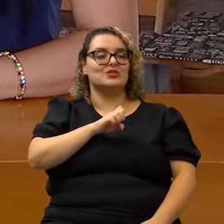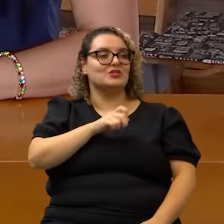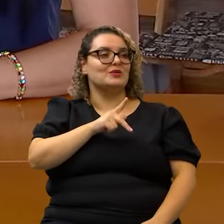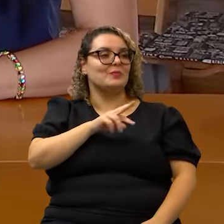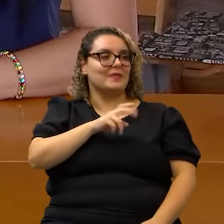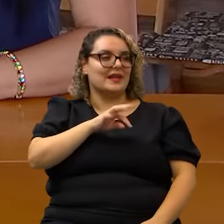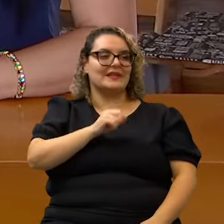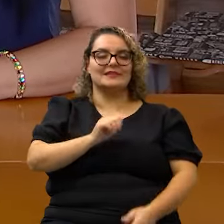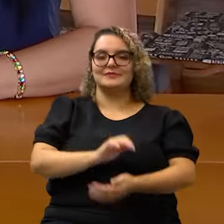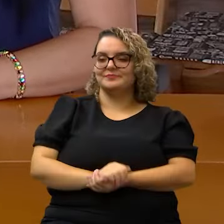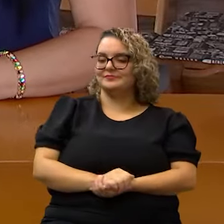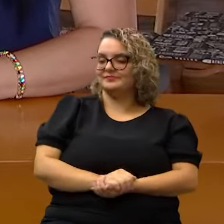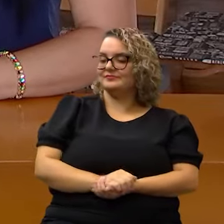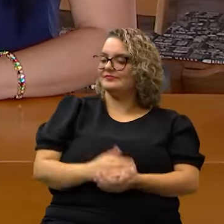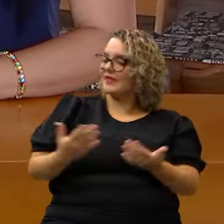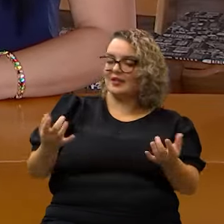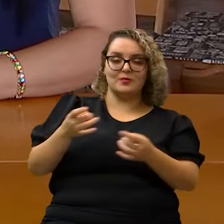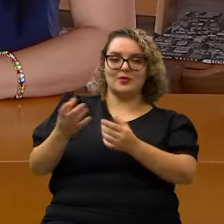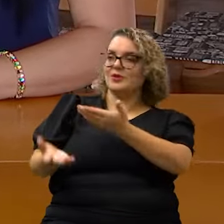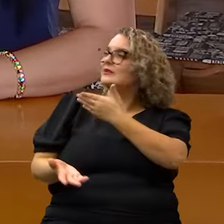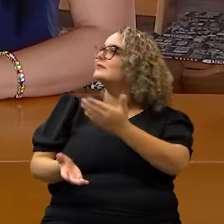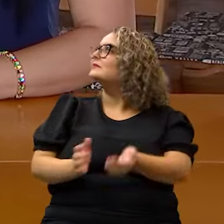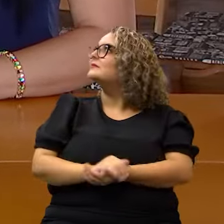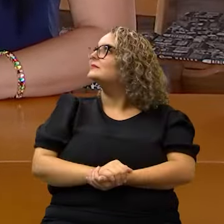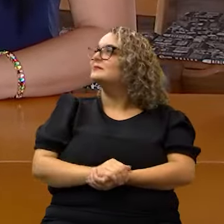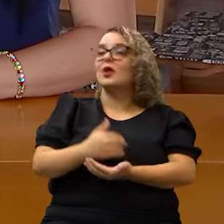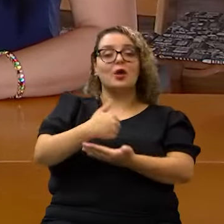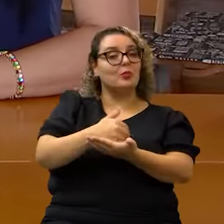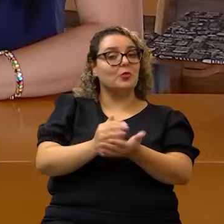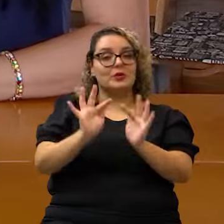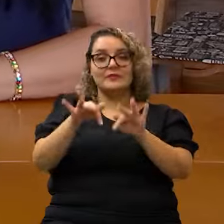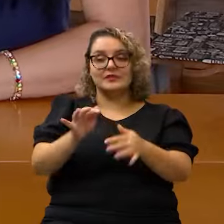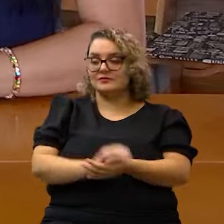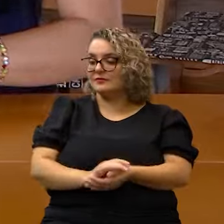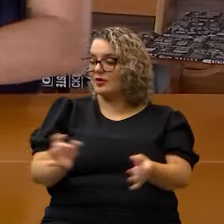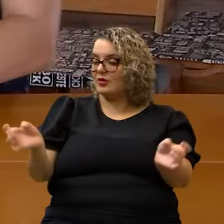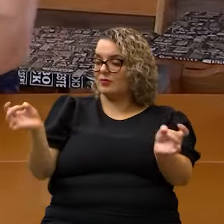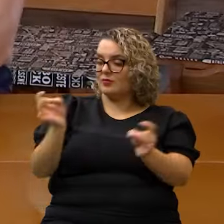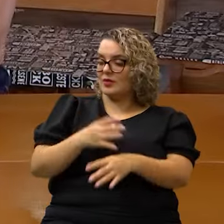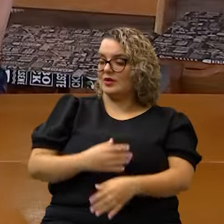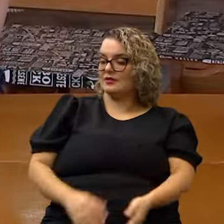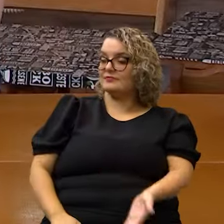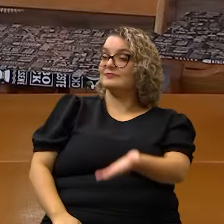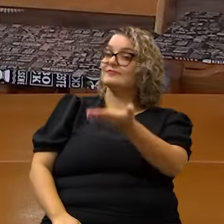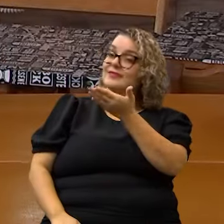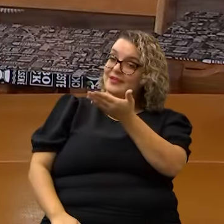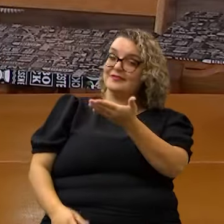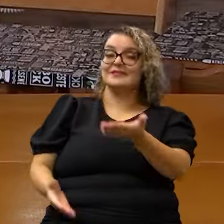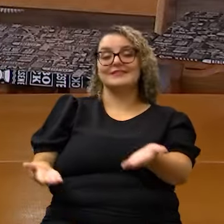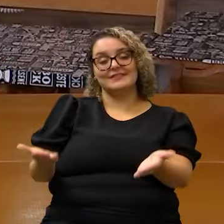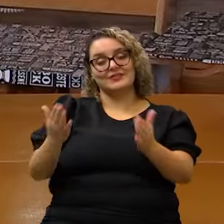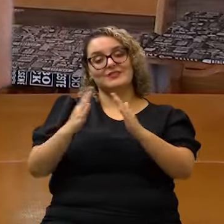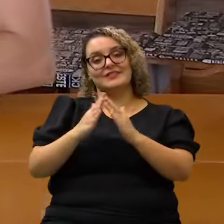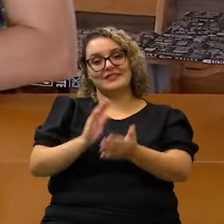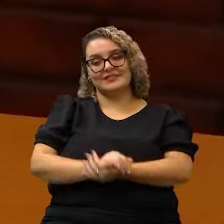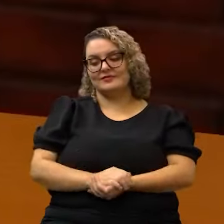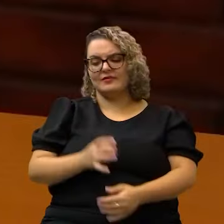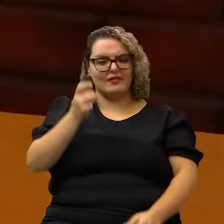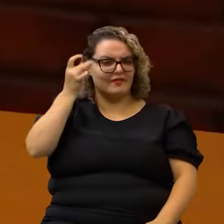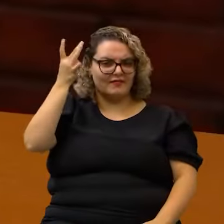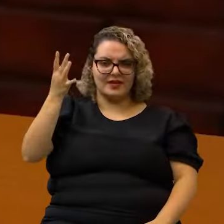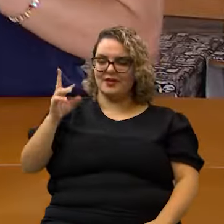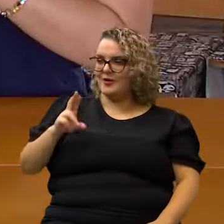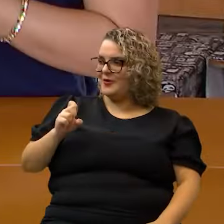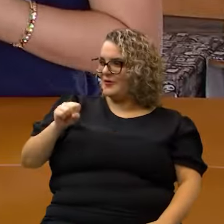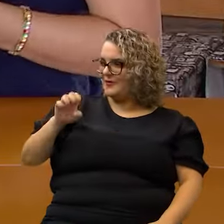papelão. Tá aqui, gente. Bolo finalizado. Prontinho aí pra você aí de casa.